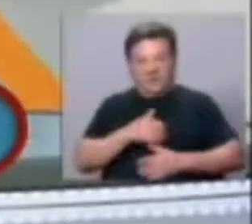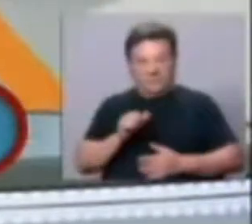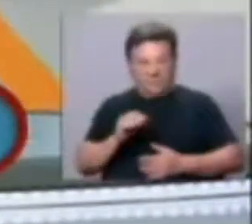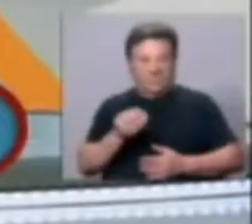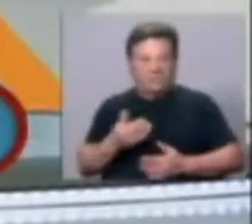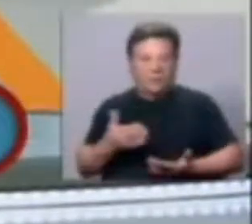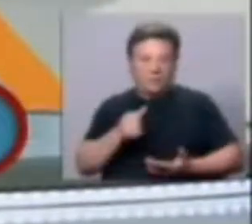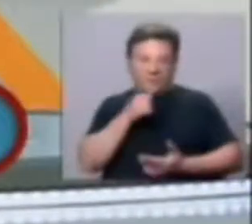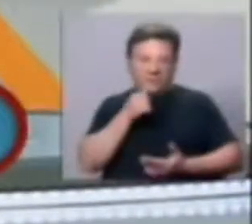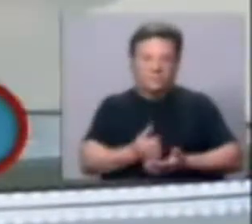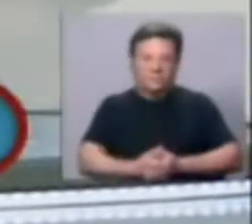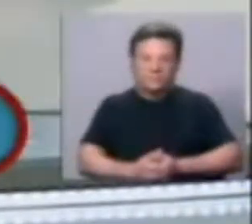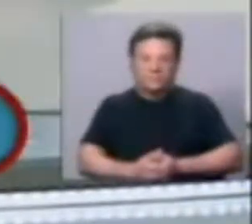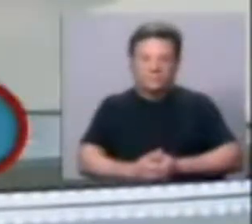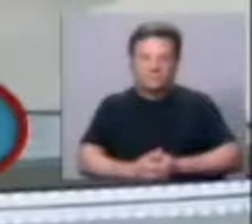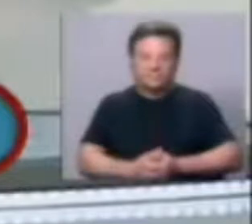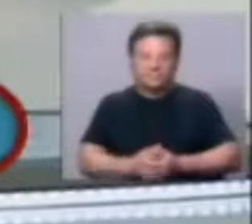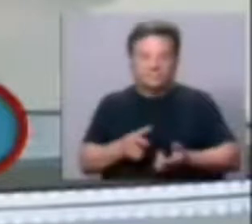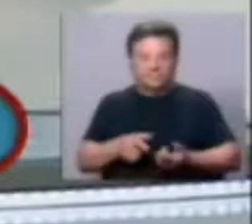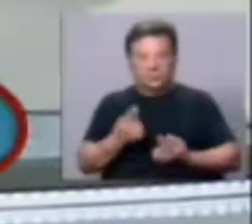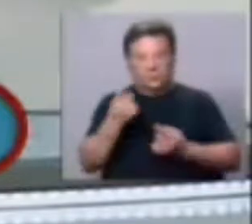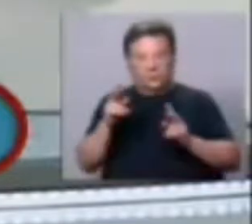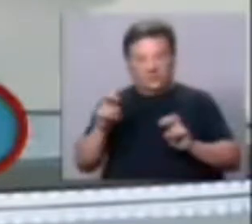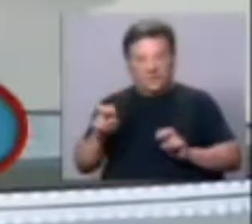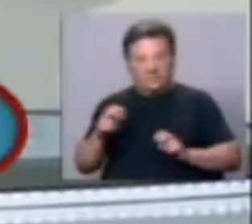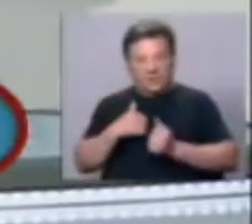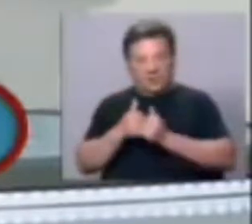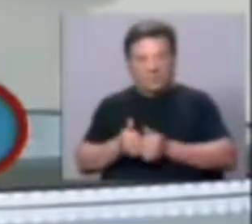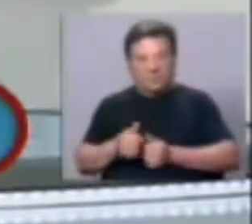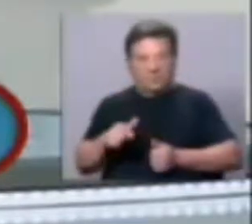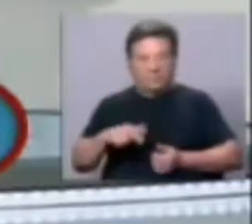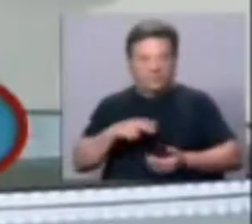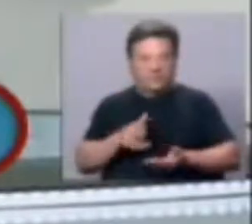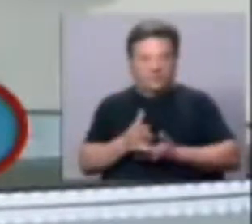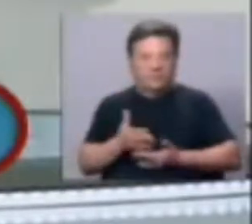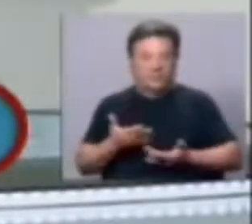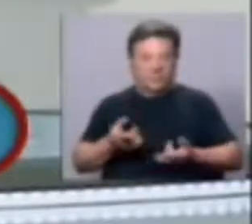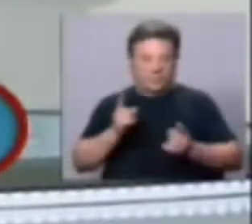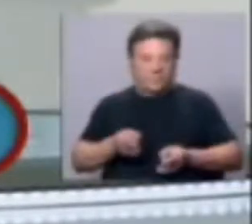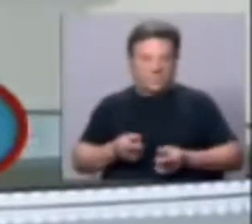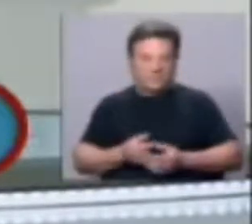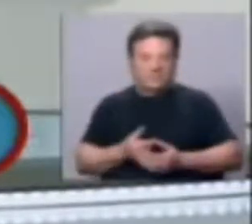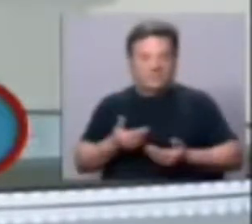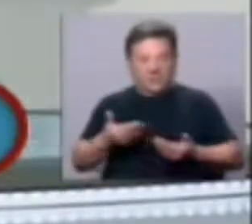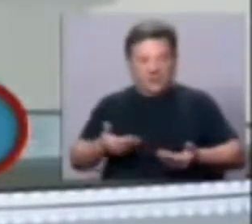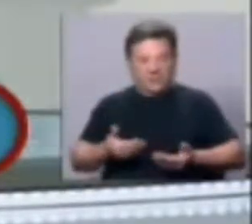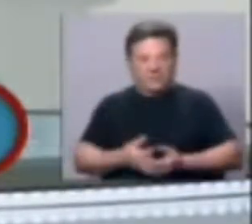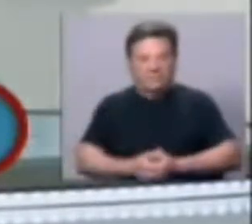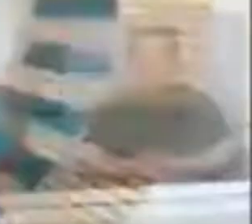mais procura. Este é um dos temas para acompanhar neste Portugal em Direto, que começa agora.